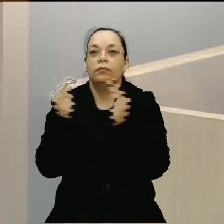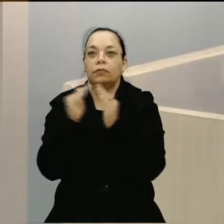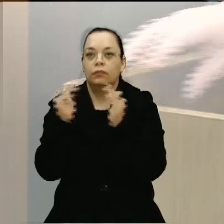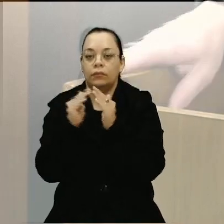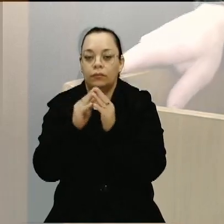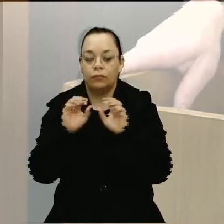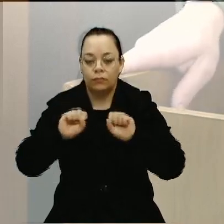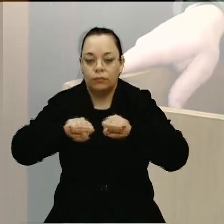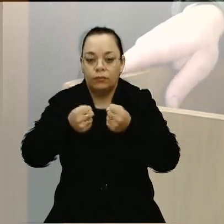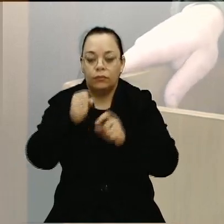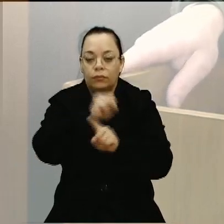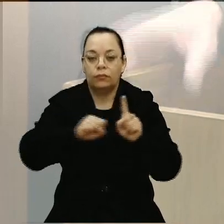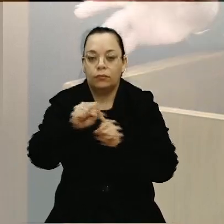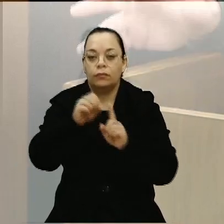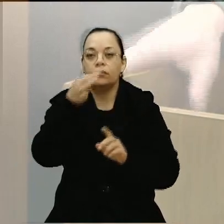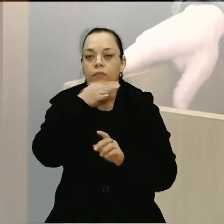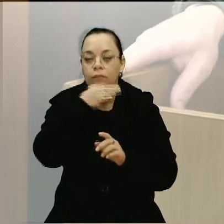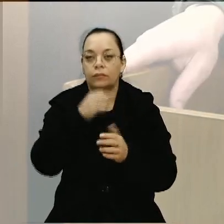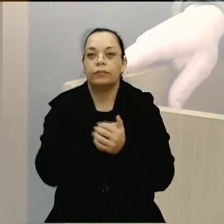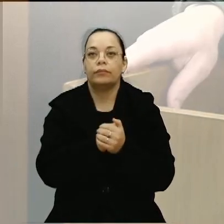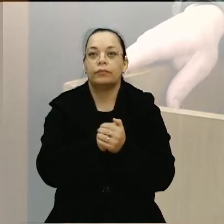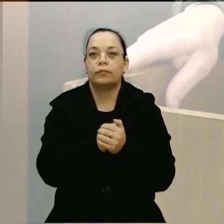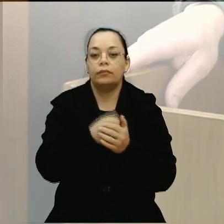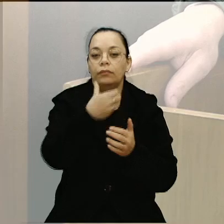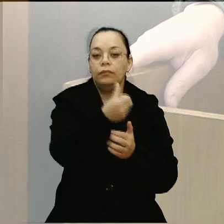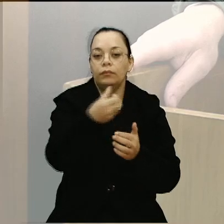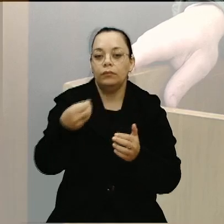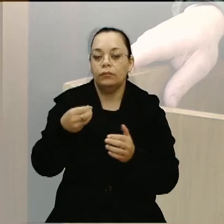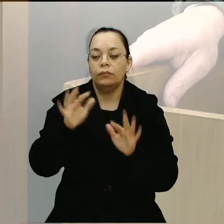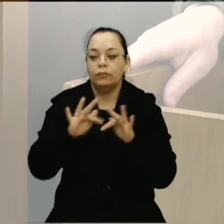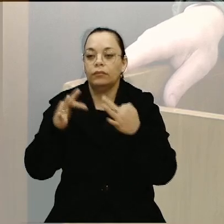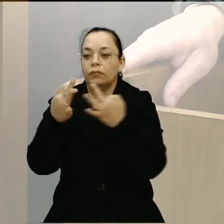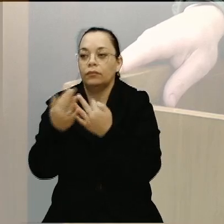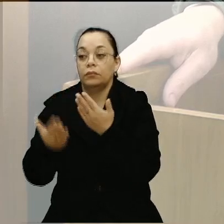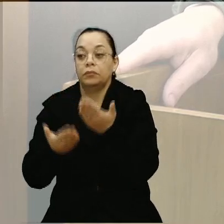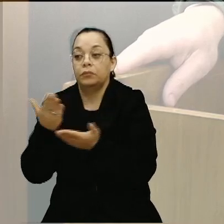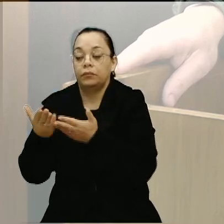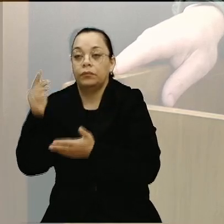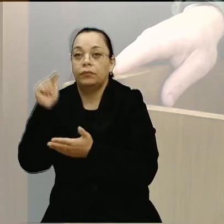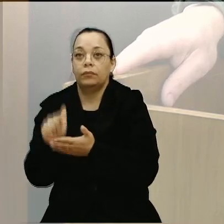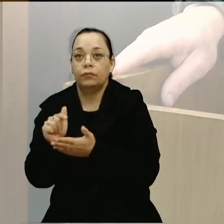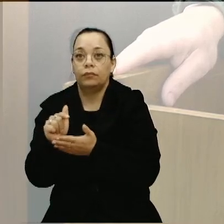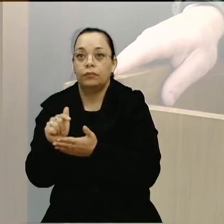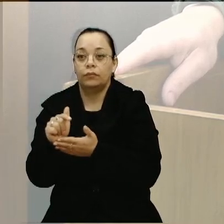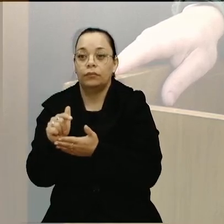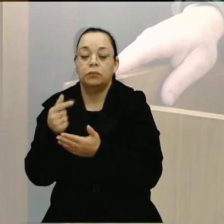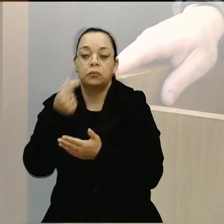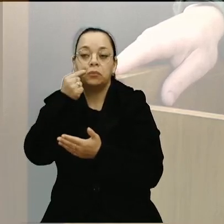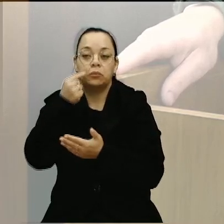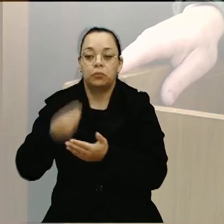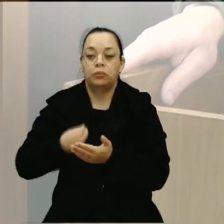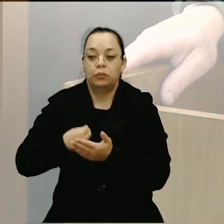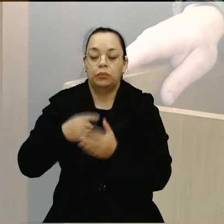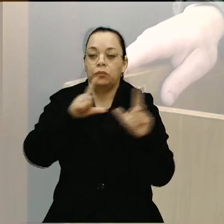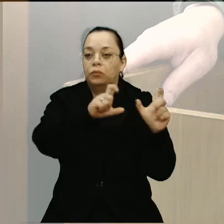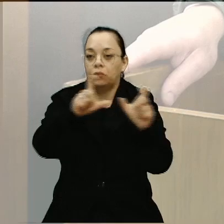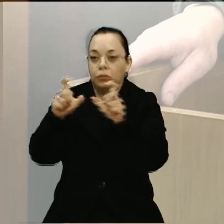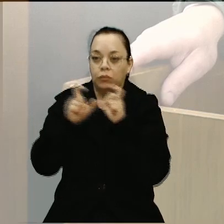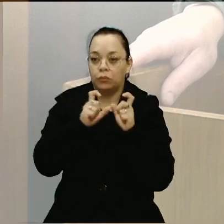Defesa Civil do município, mas 600 famílias para atender aqui de forma presencial, com